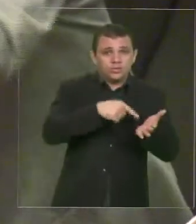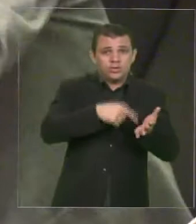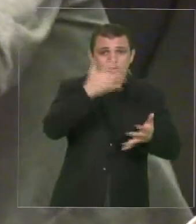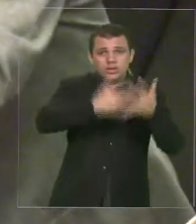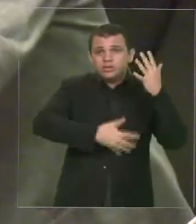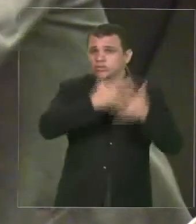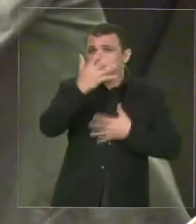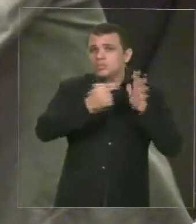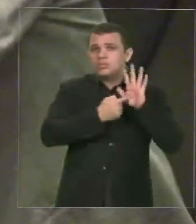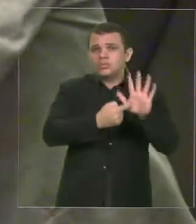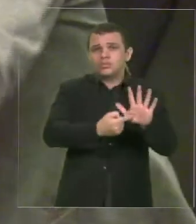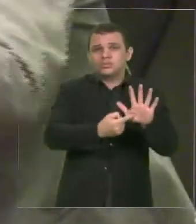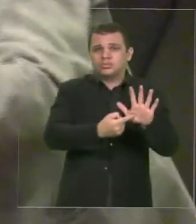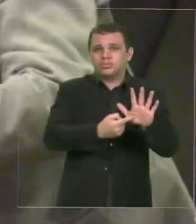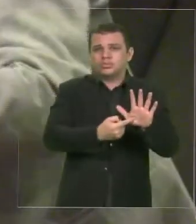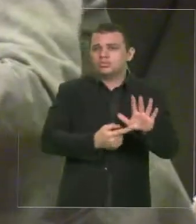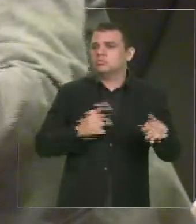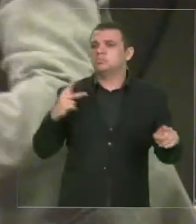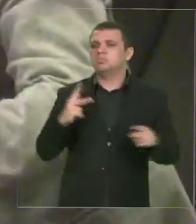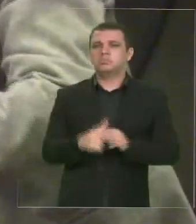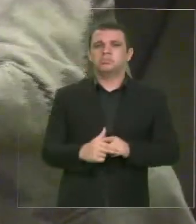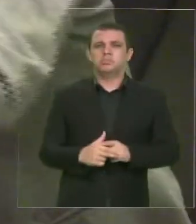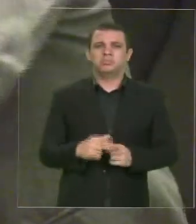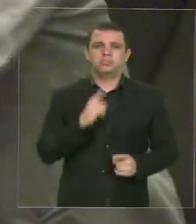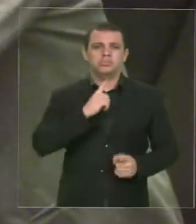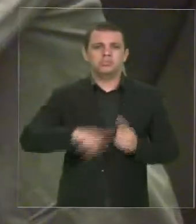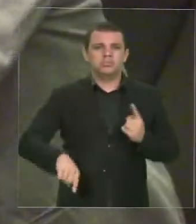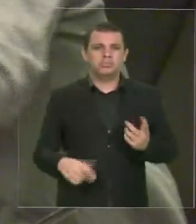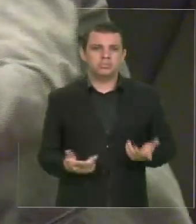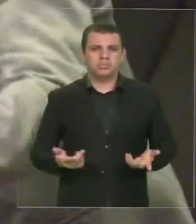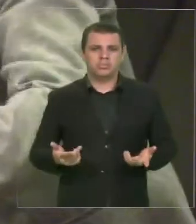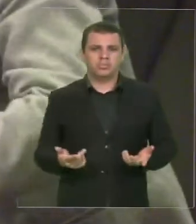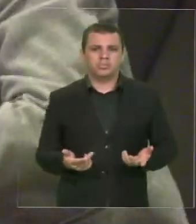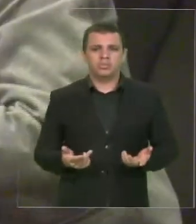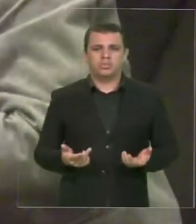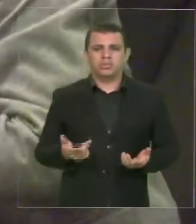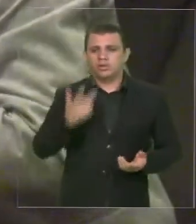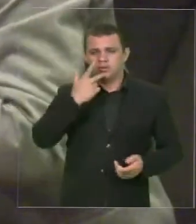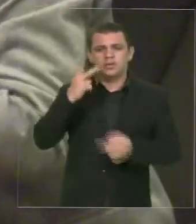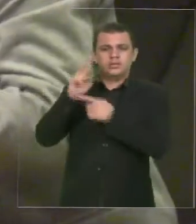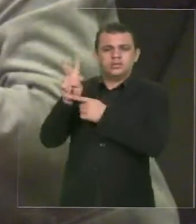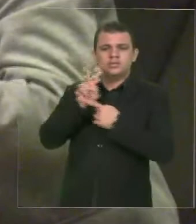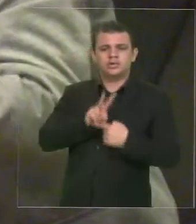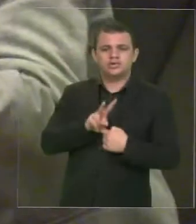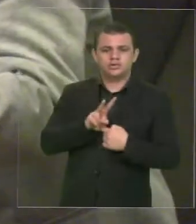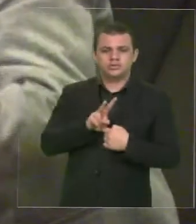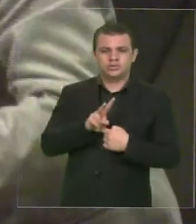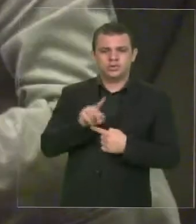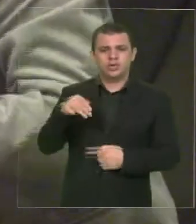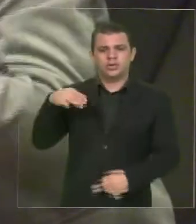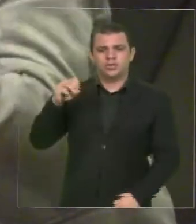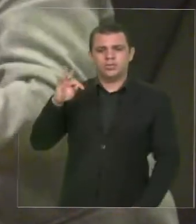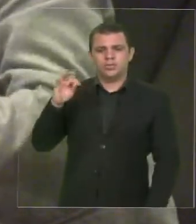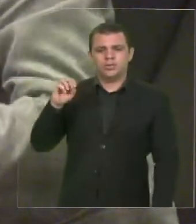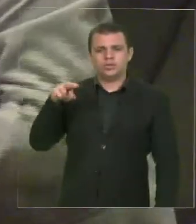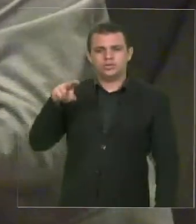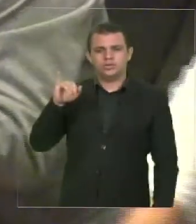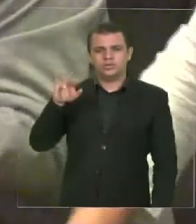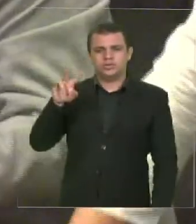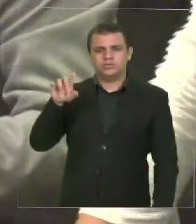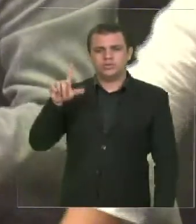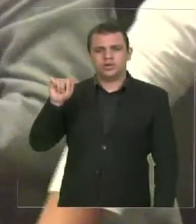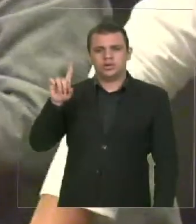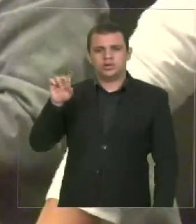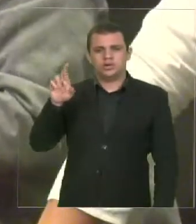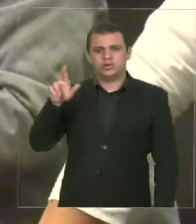como Vossa Excelência bem está falando desse novo empréstimo com relação a essas motos niveladoras, qual é, aí está o princípio da impessoalidade, para onde